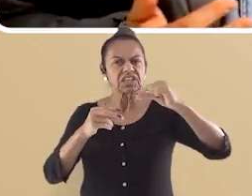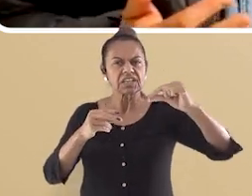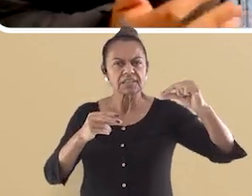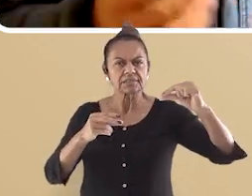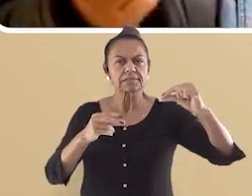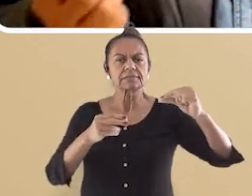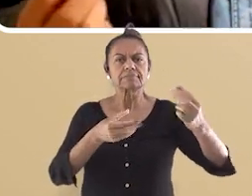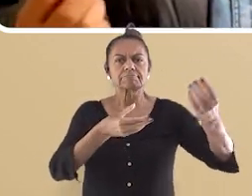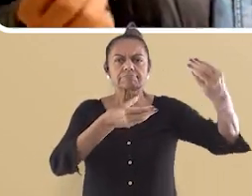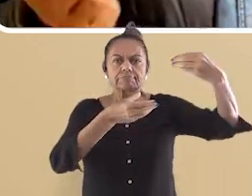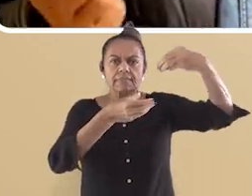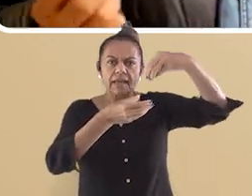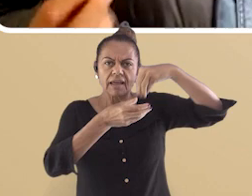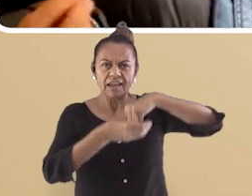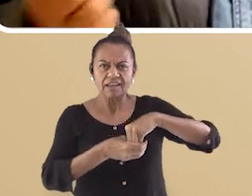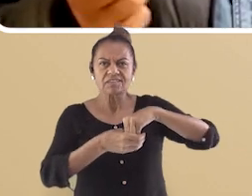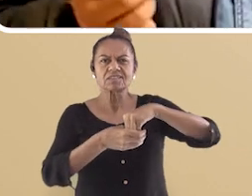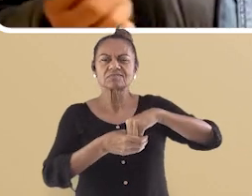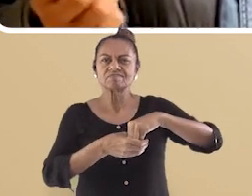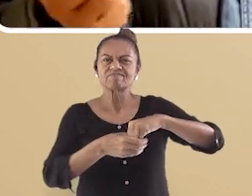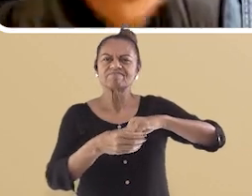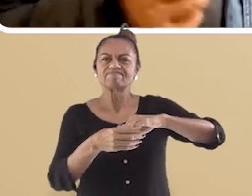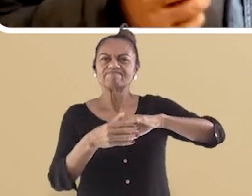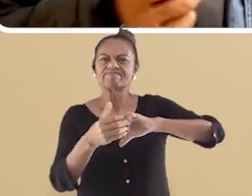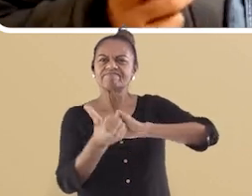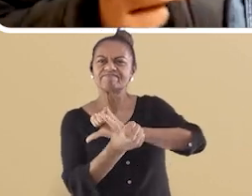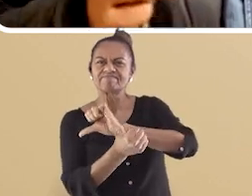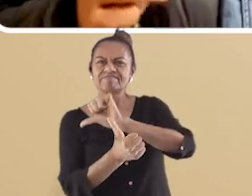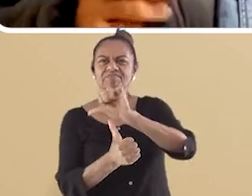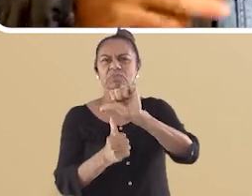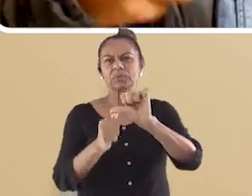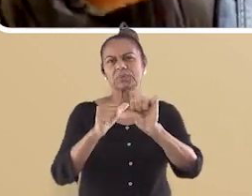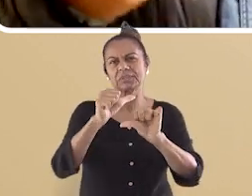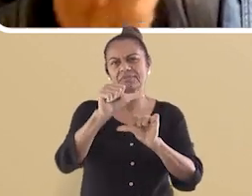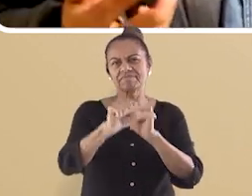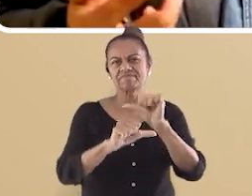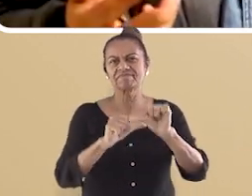genes. Então, a inserção de um gene que vem de uma bactéria